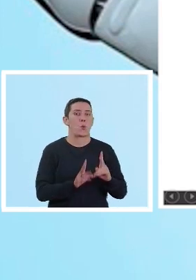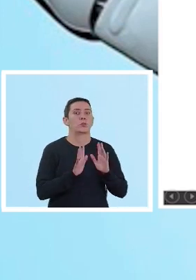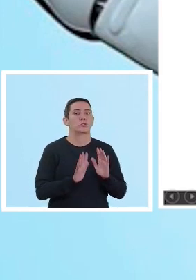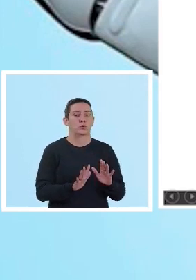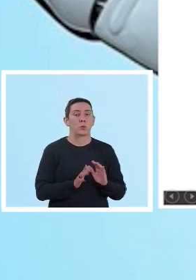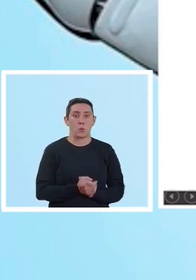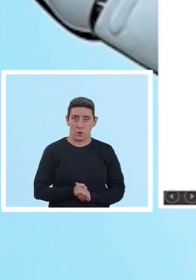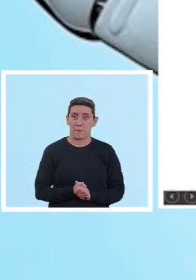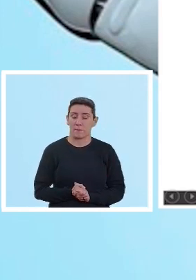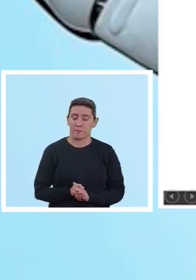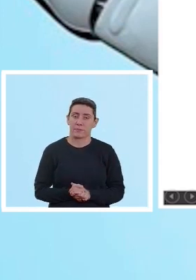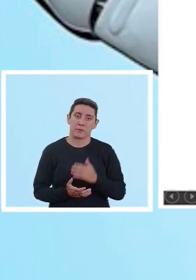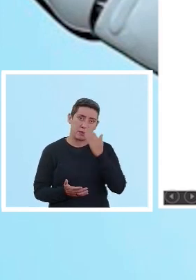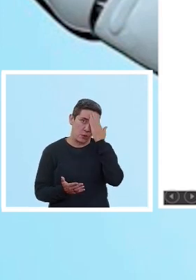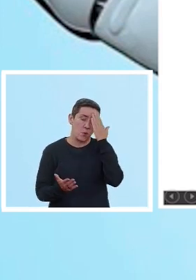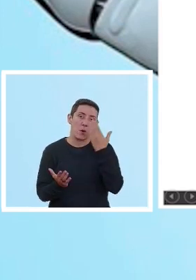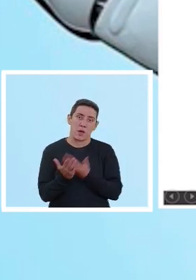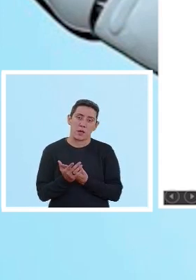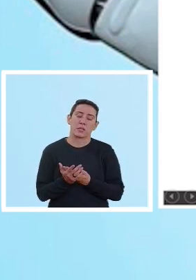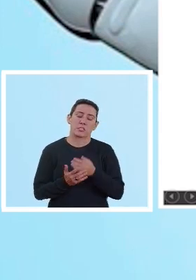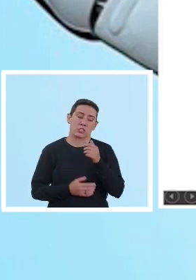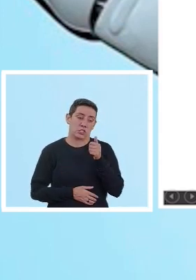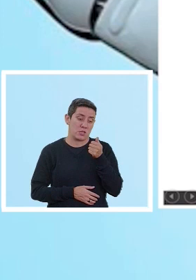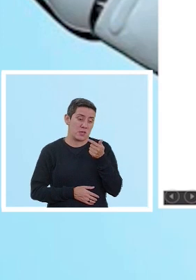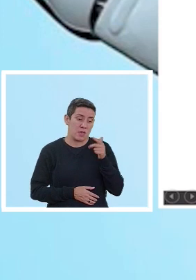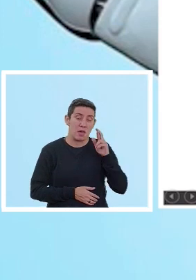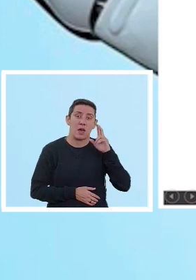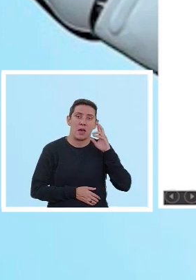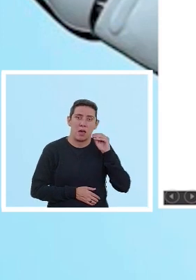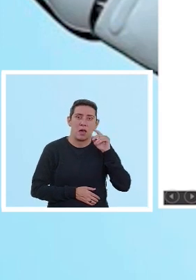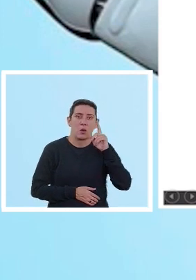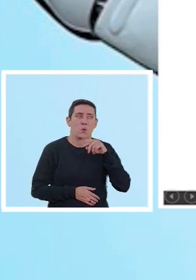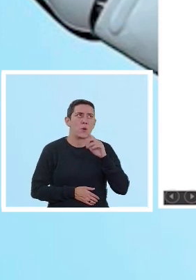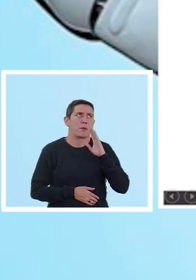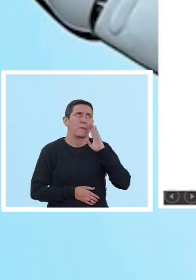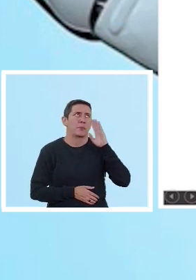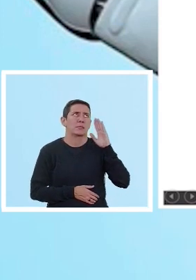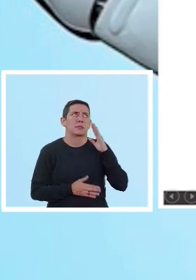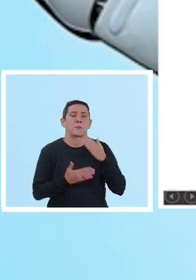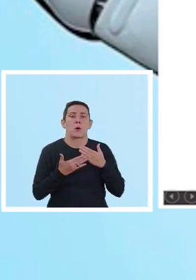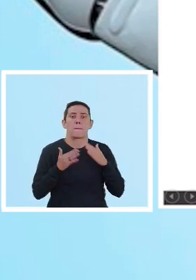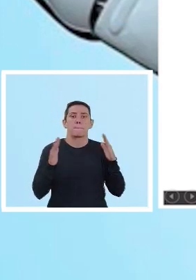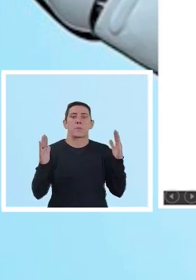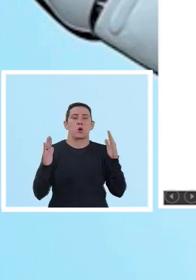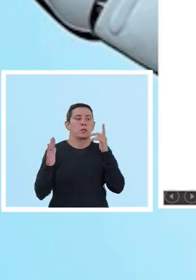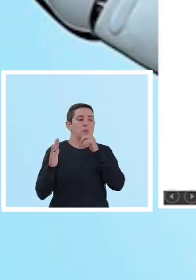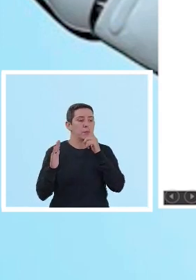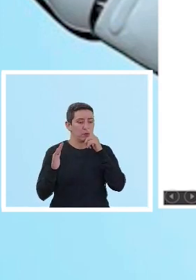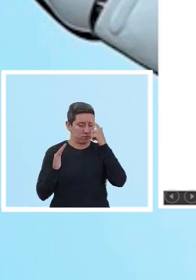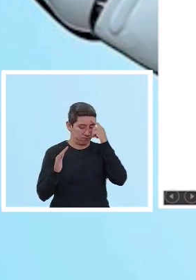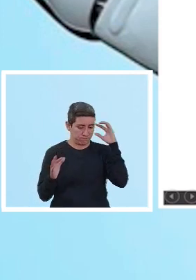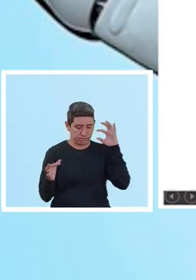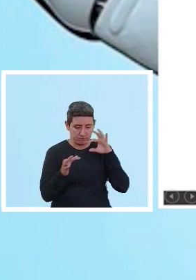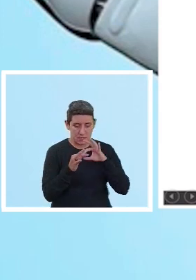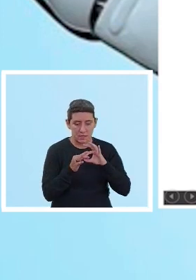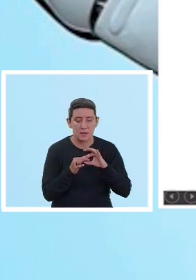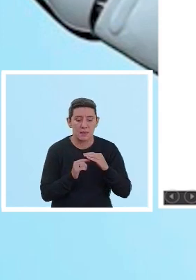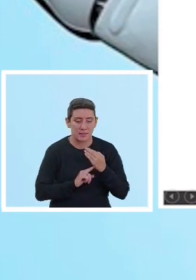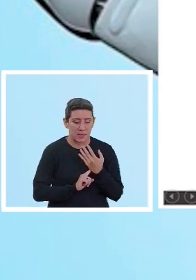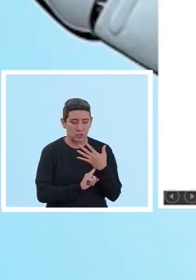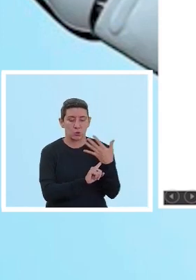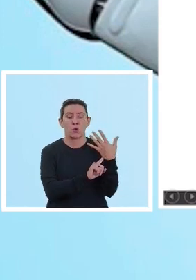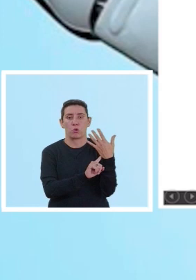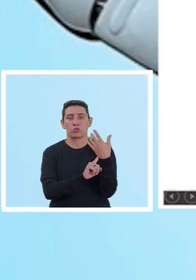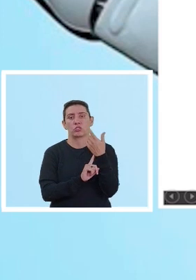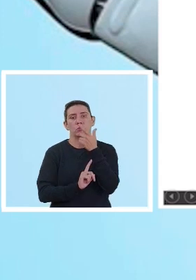sem dúvida nenhuma eu acredito que o Agro é a grande porta aí e com essa aproximação da tecnologia nós